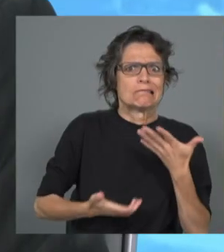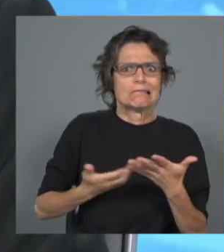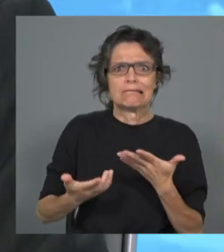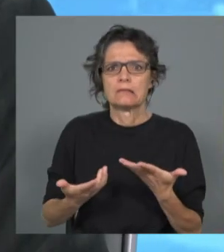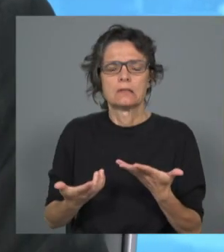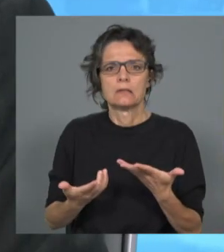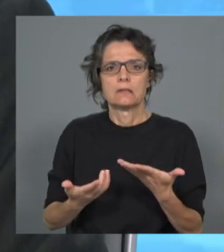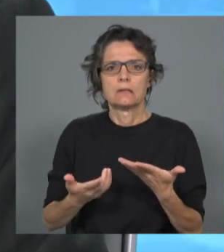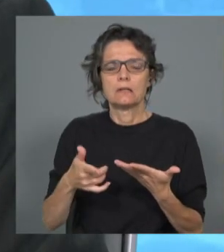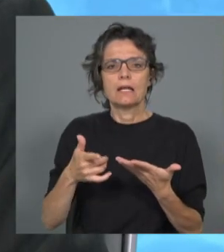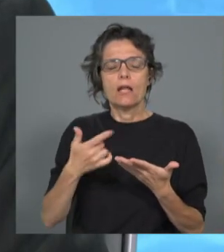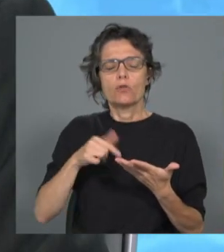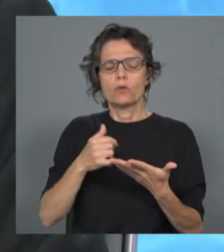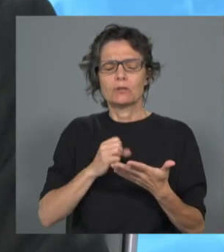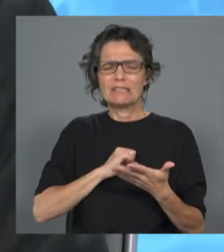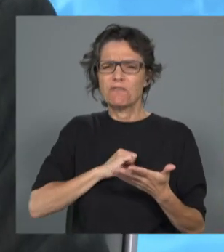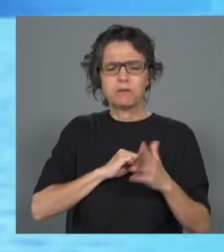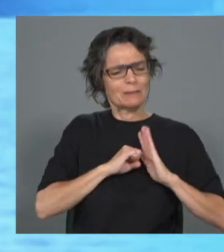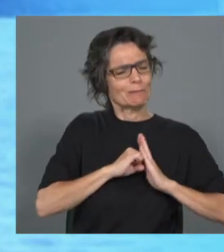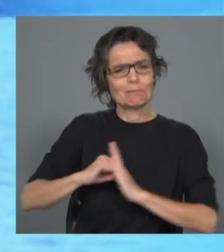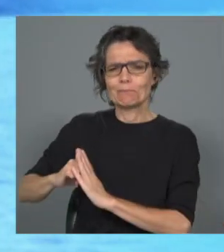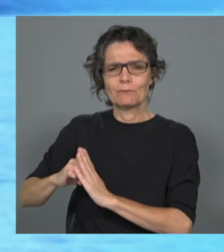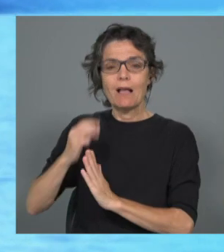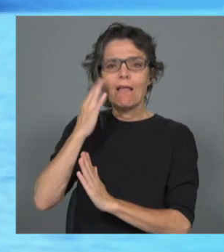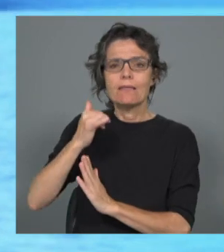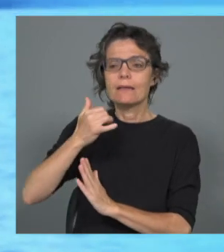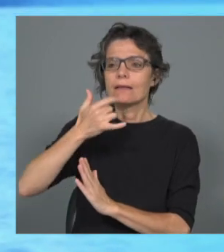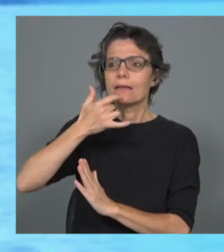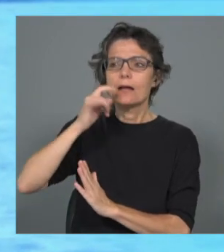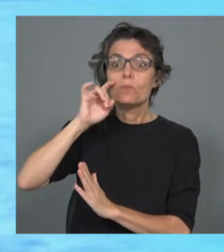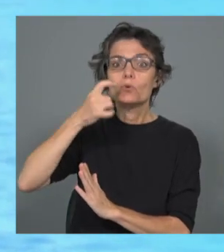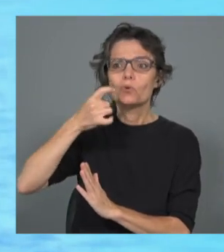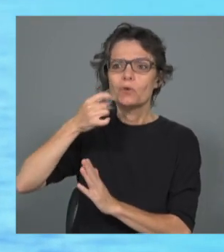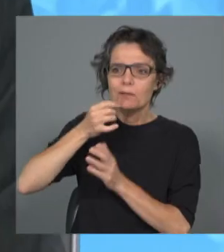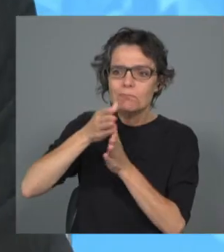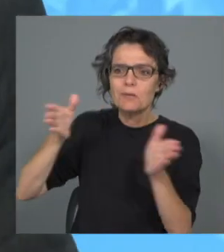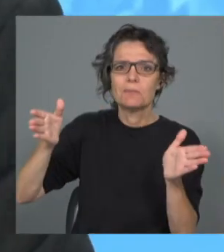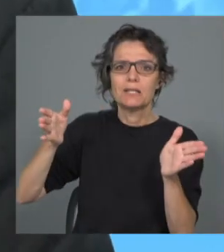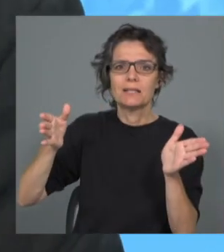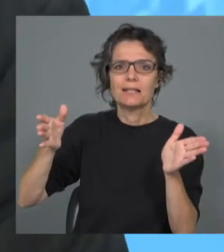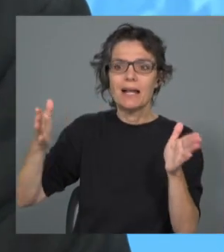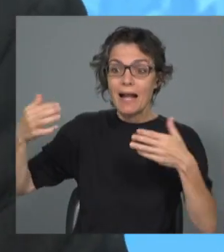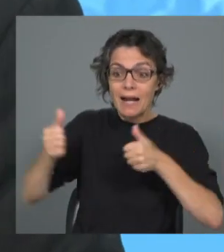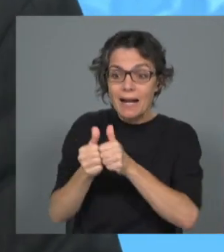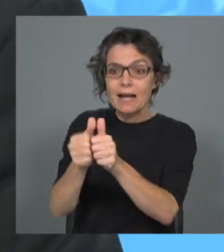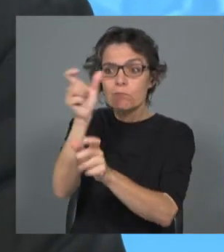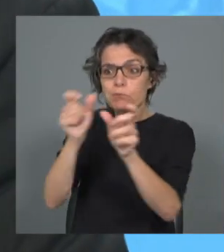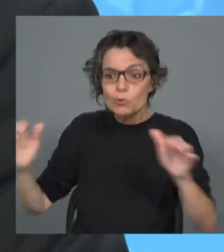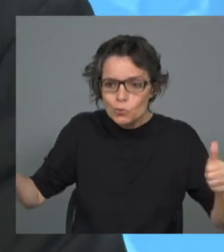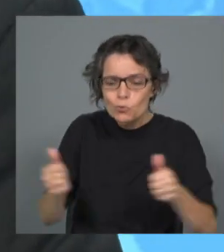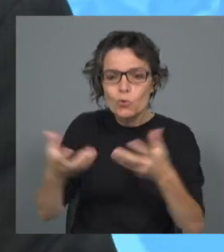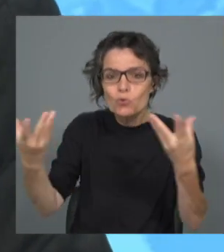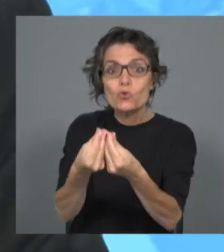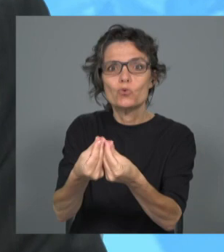ali, e estar aberto à escuta, ao caminhar com o outro. Sim. Eu creio que sim, é exatamente